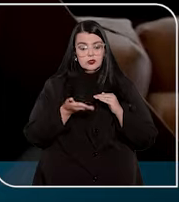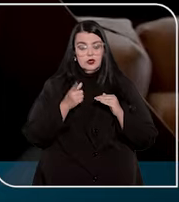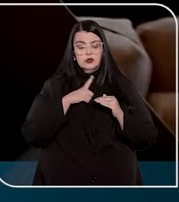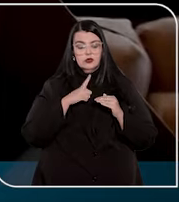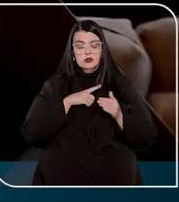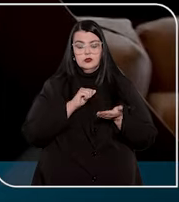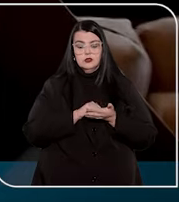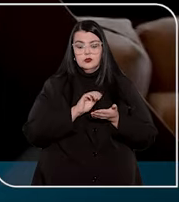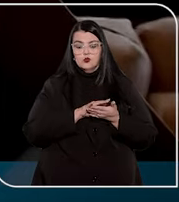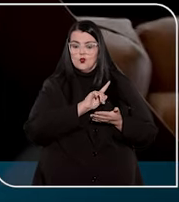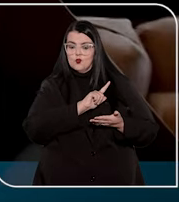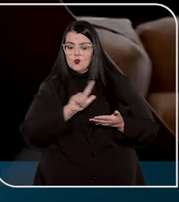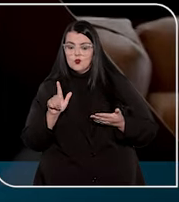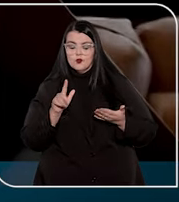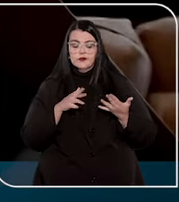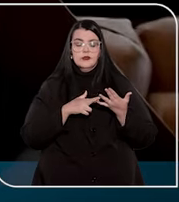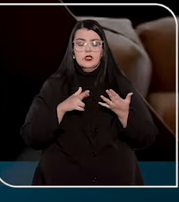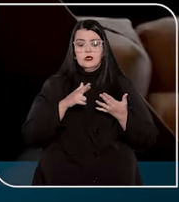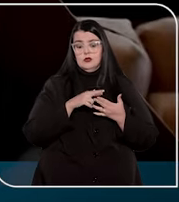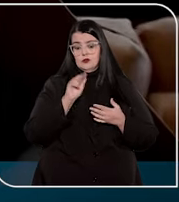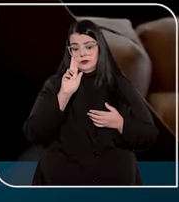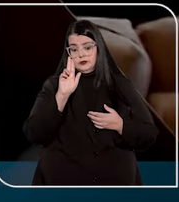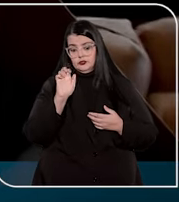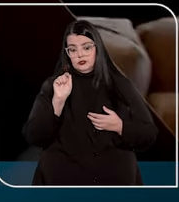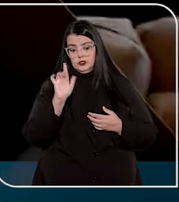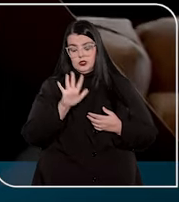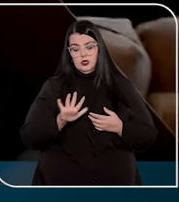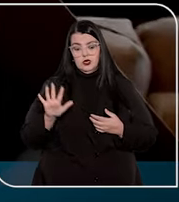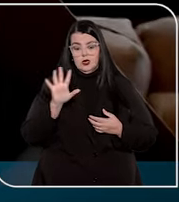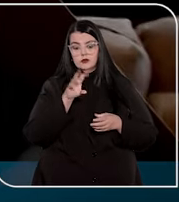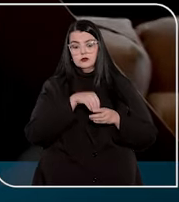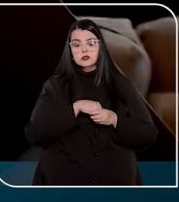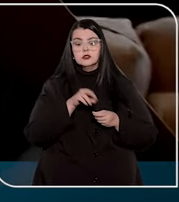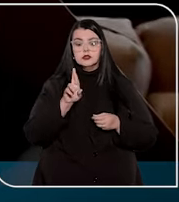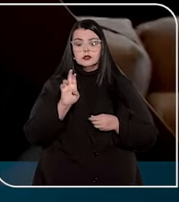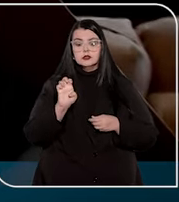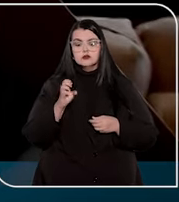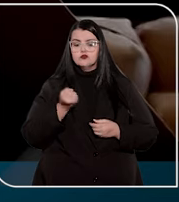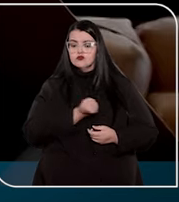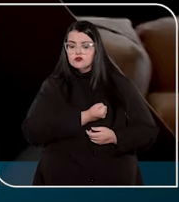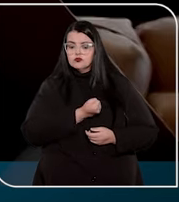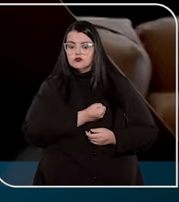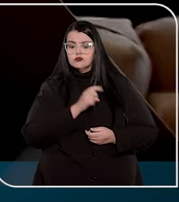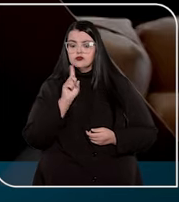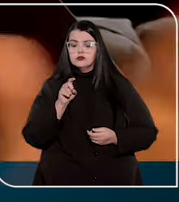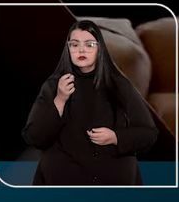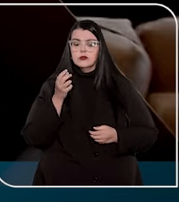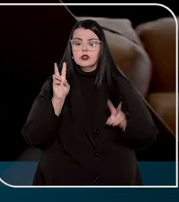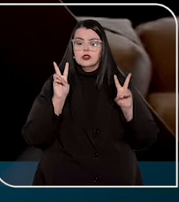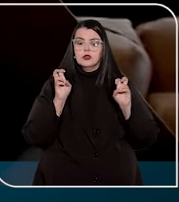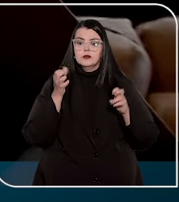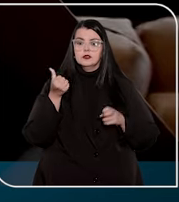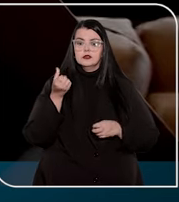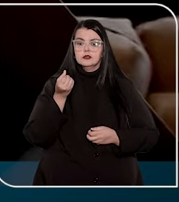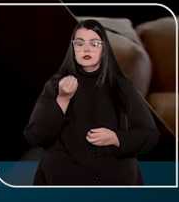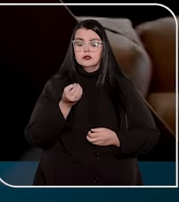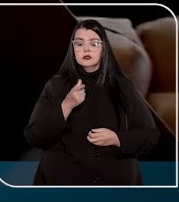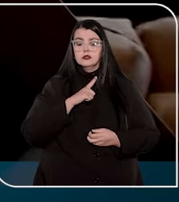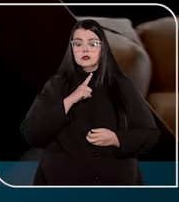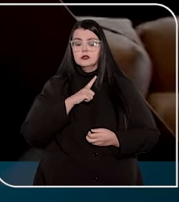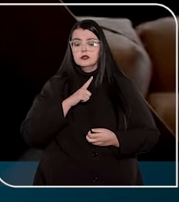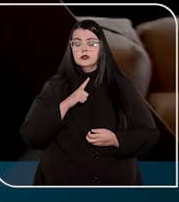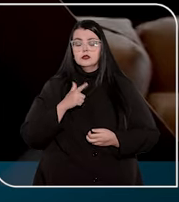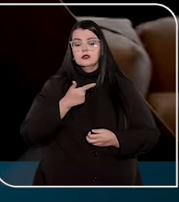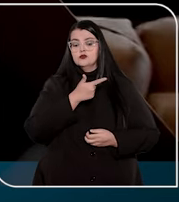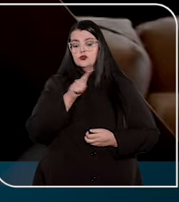os efeitos da ausência de repercussão geral nos termos do precedente fixado no RE número tal. é o tema 660, que conduz então